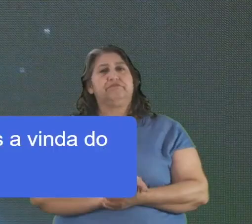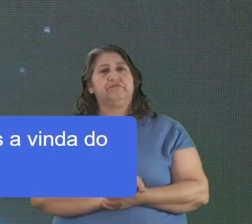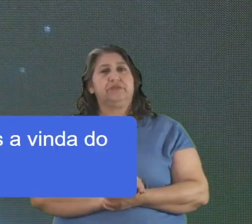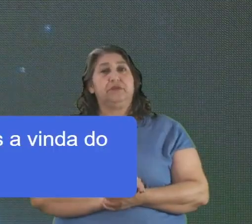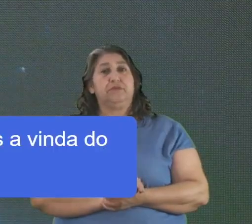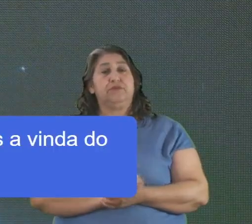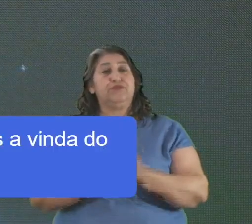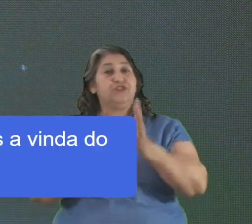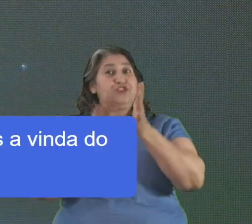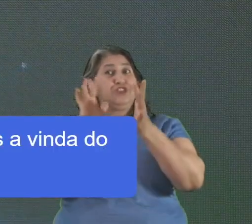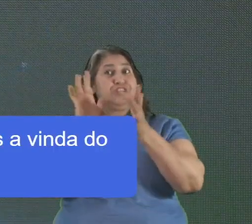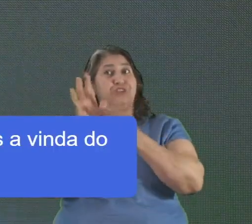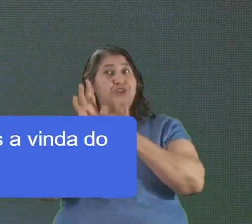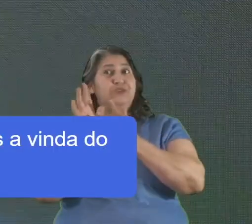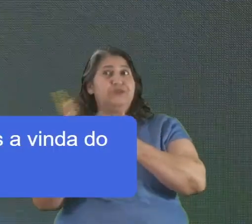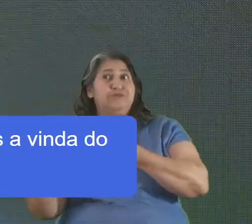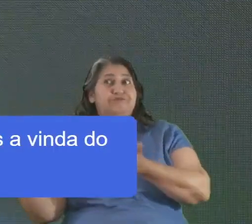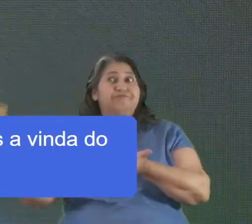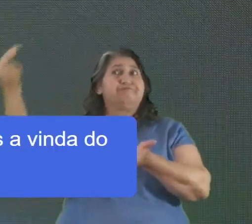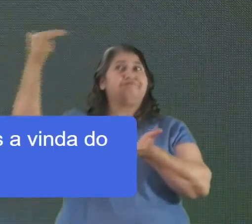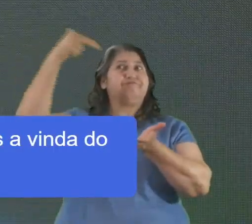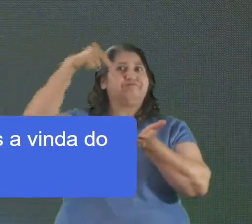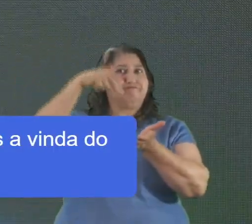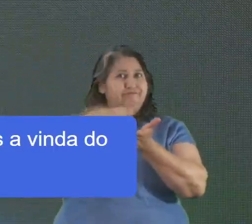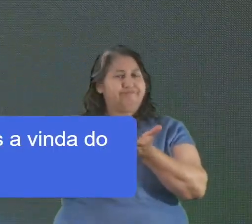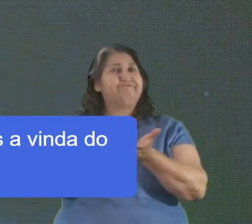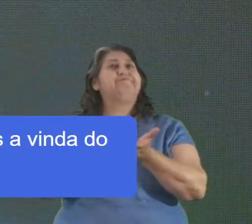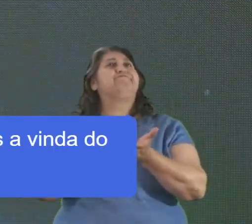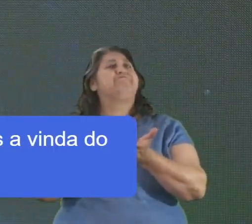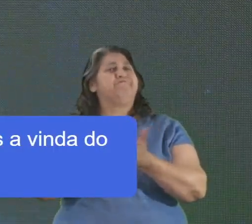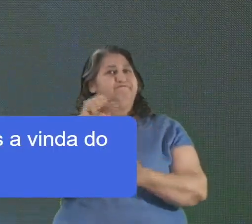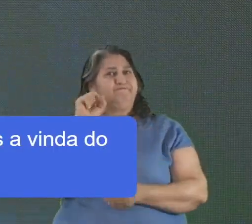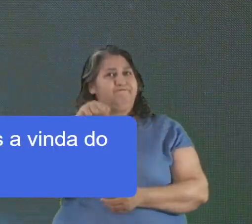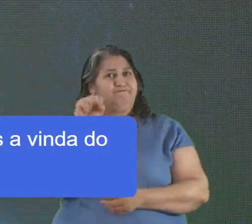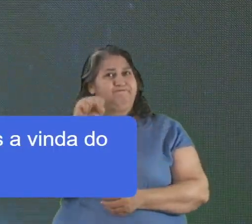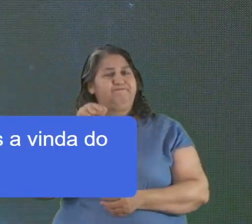Pois a vinda do Senhor está próxima.